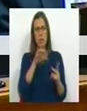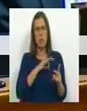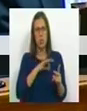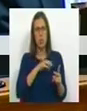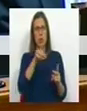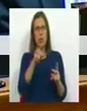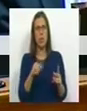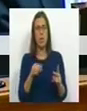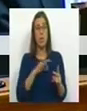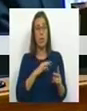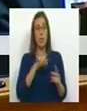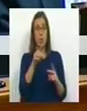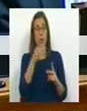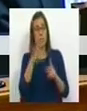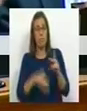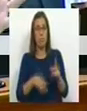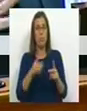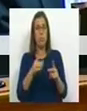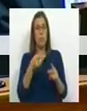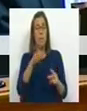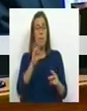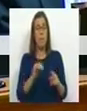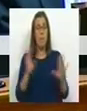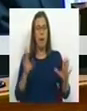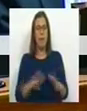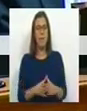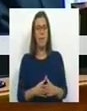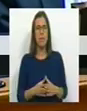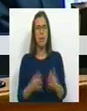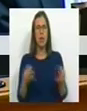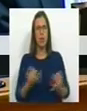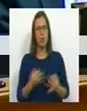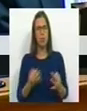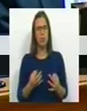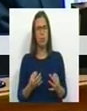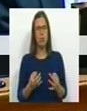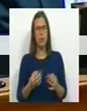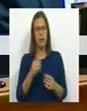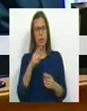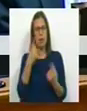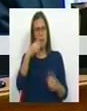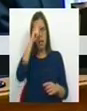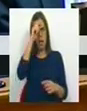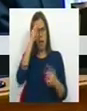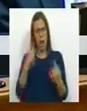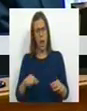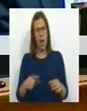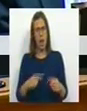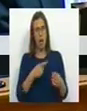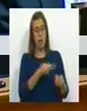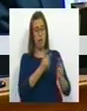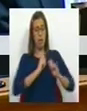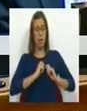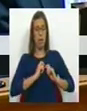acaso, se o senhor por acaso e o Partido Socialista têm em consideração que